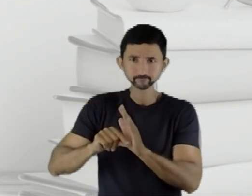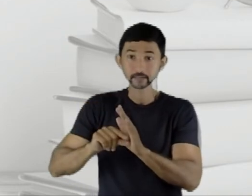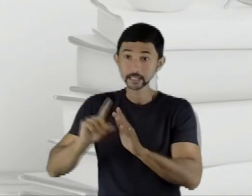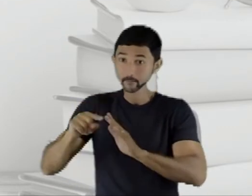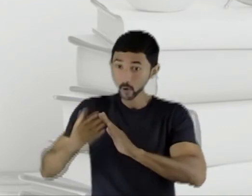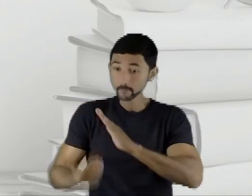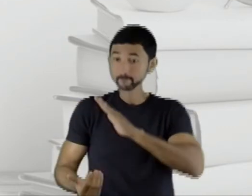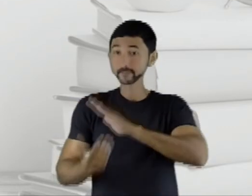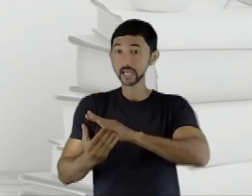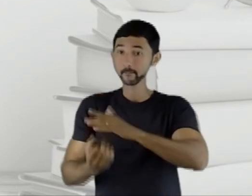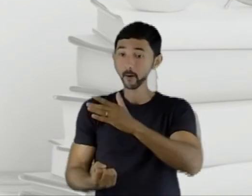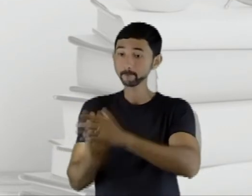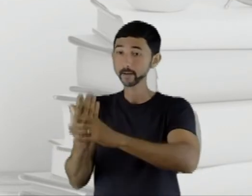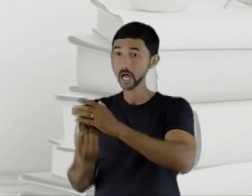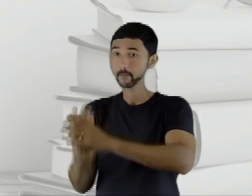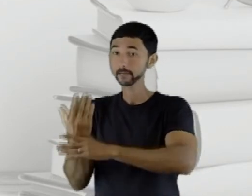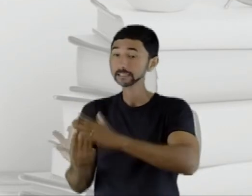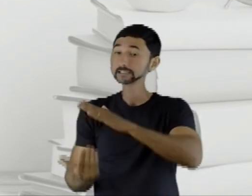menos,